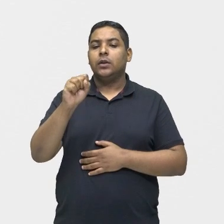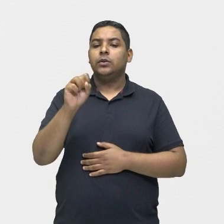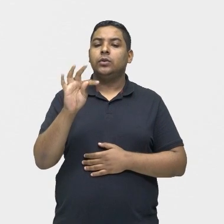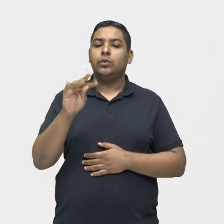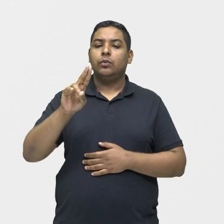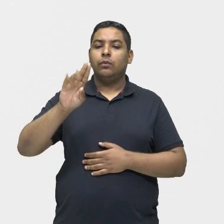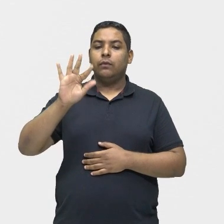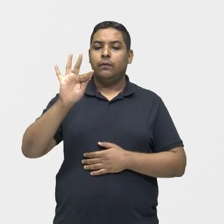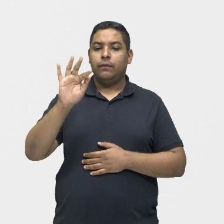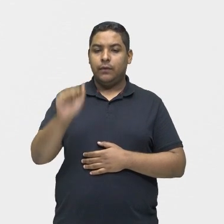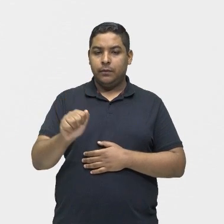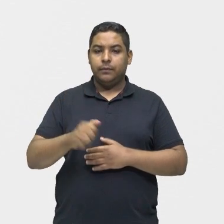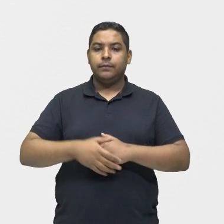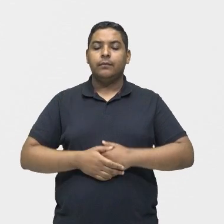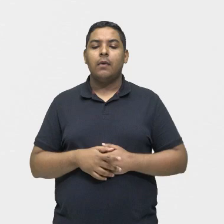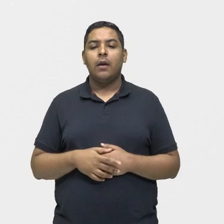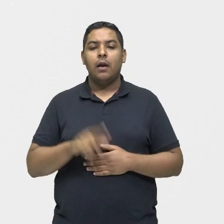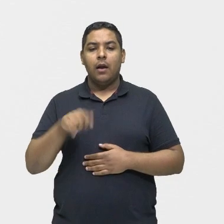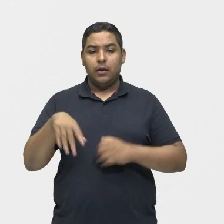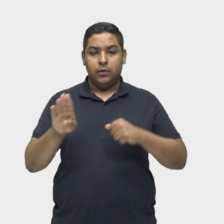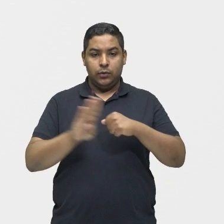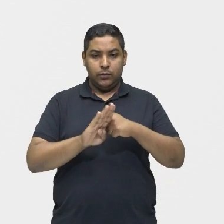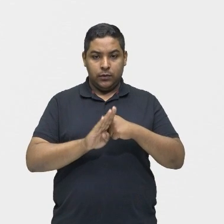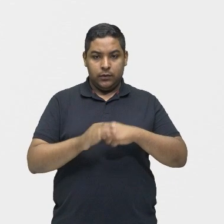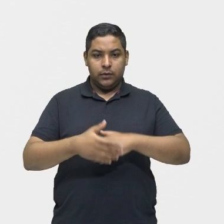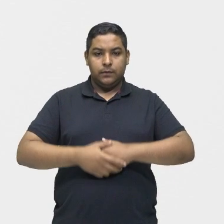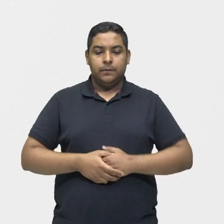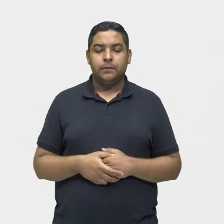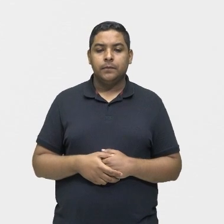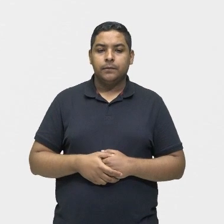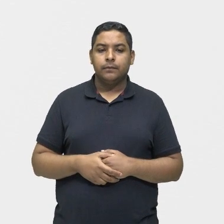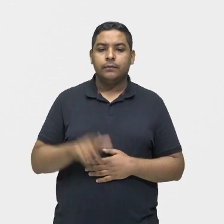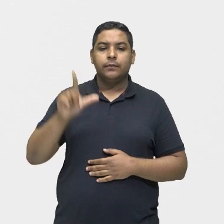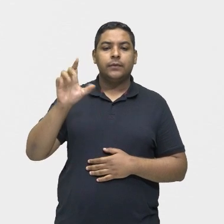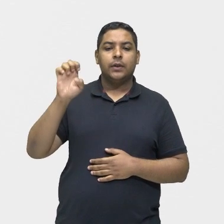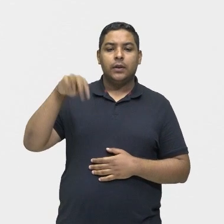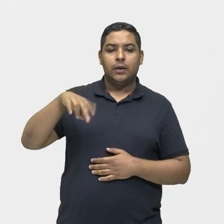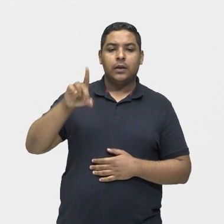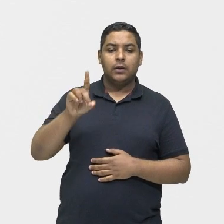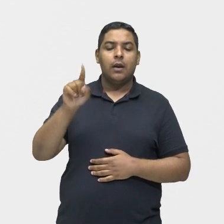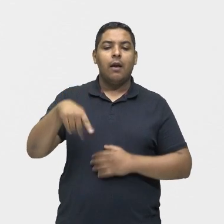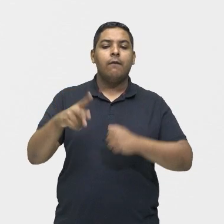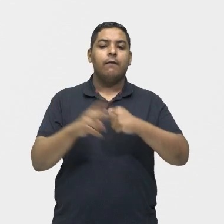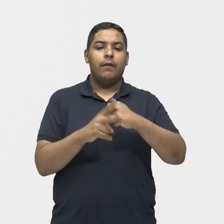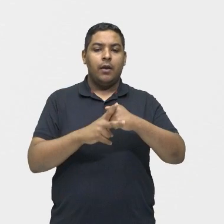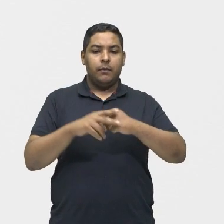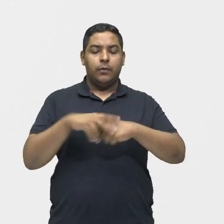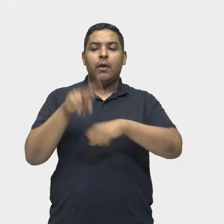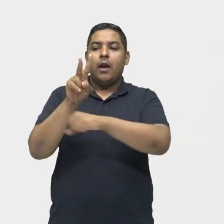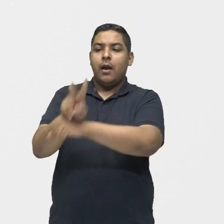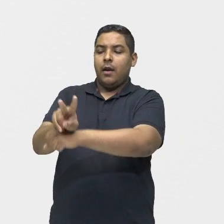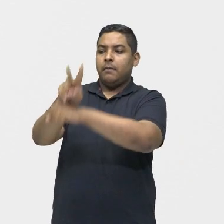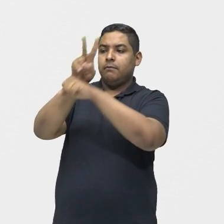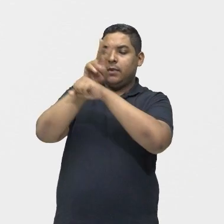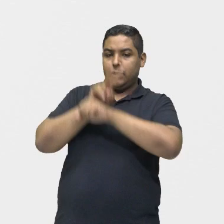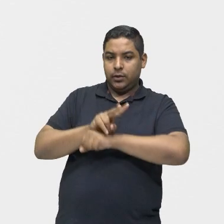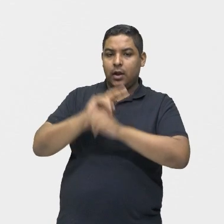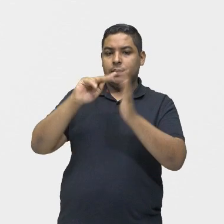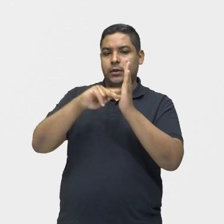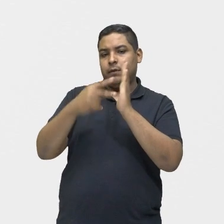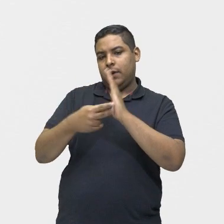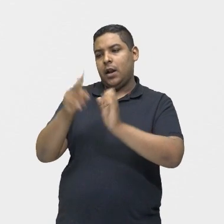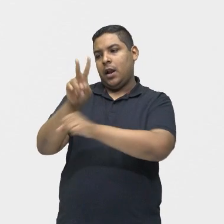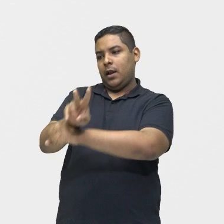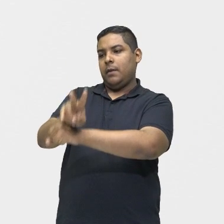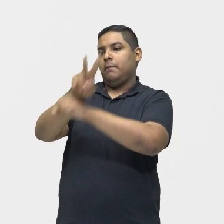Greenhouse é um substantivo e significa estufa. E lend é verbo, né? É da classe gramatical, ele é